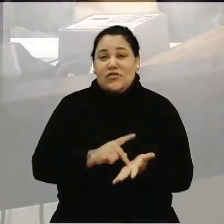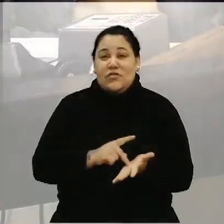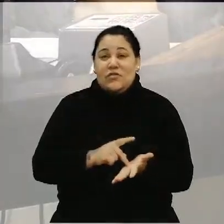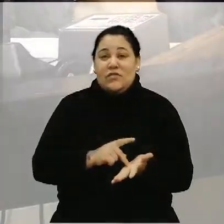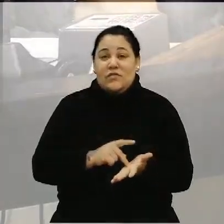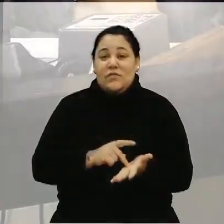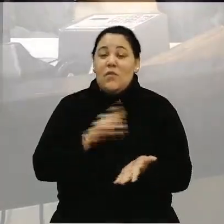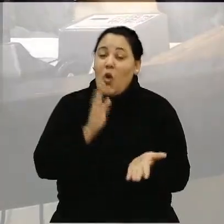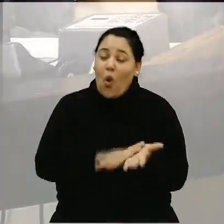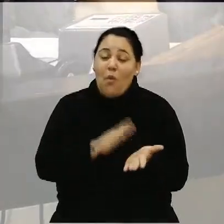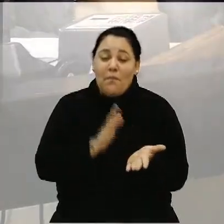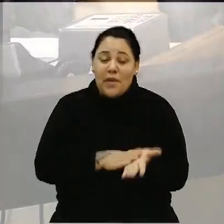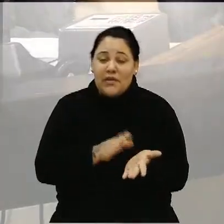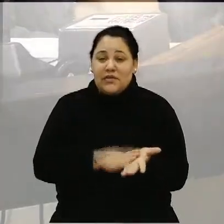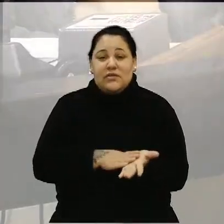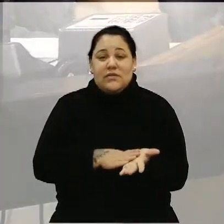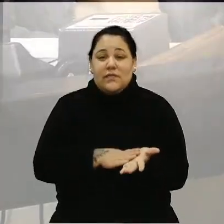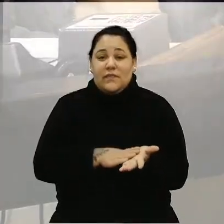grande cobrança.